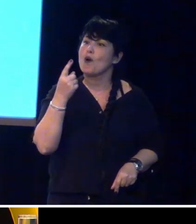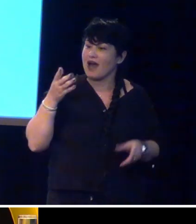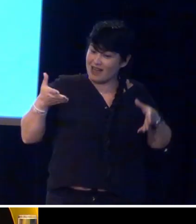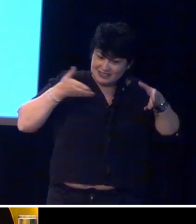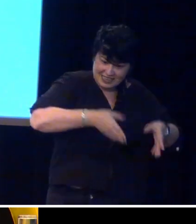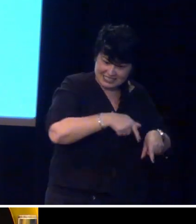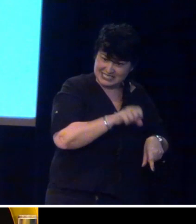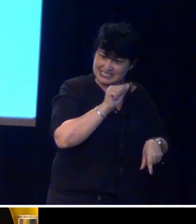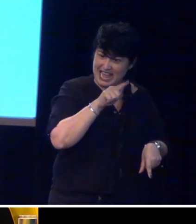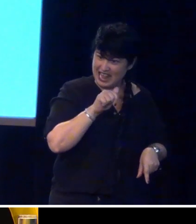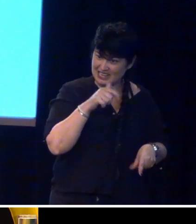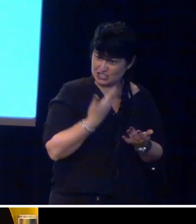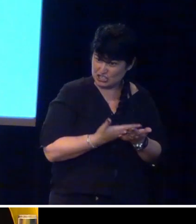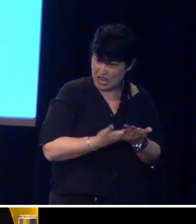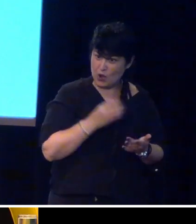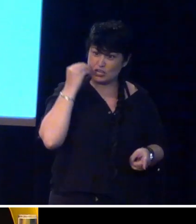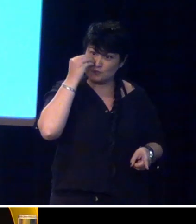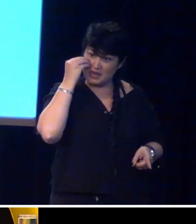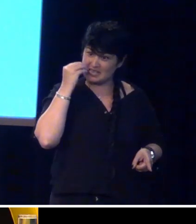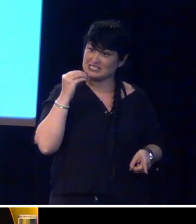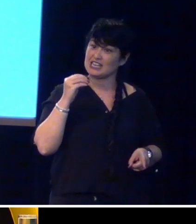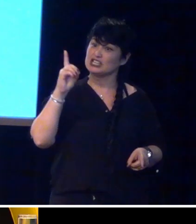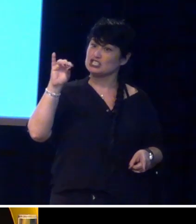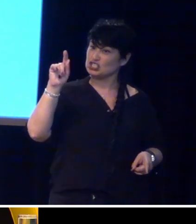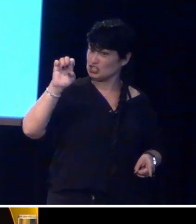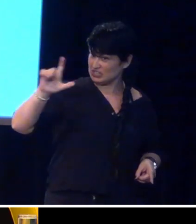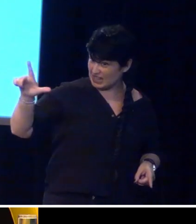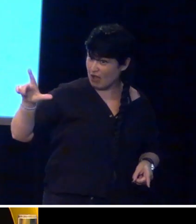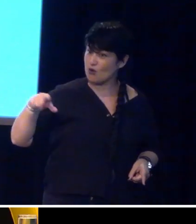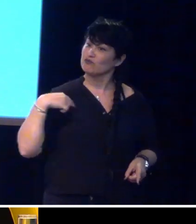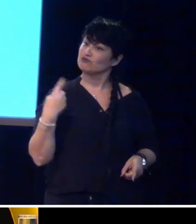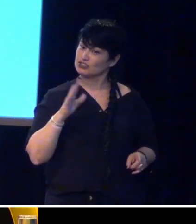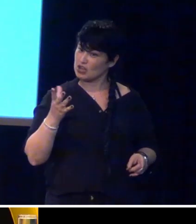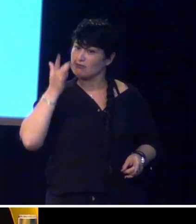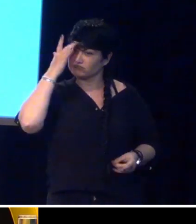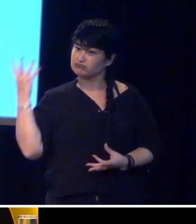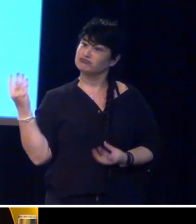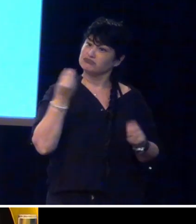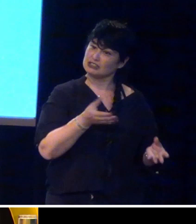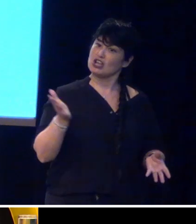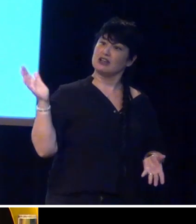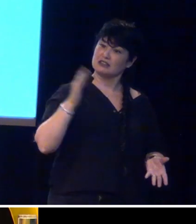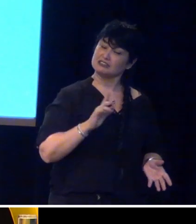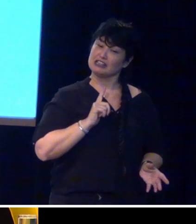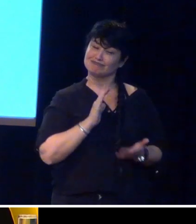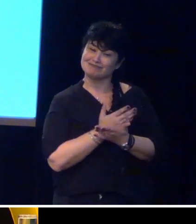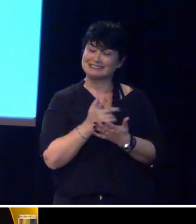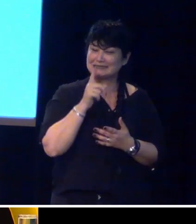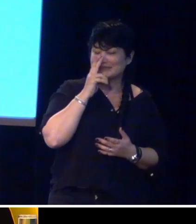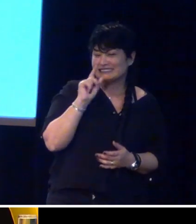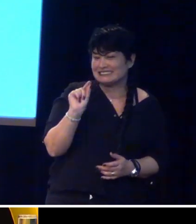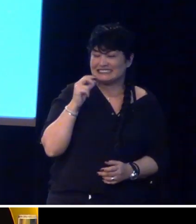uma experiência digital, muitos de nós já traz, mesmo que timidamente,